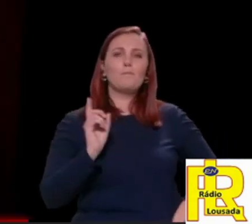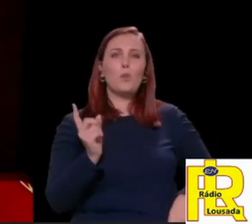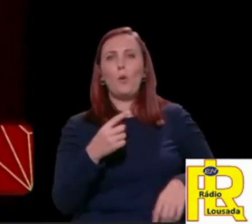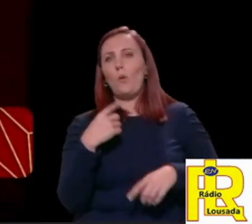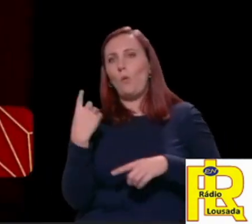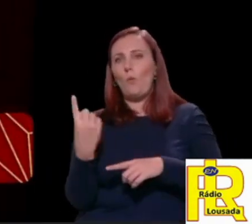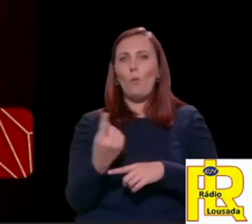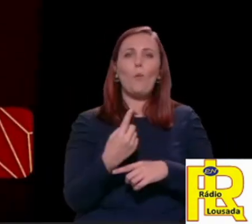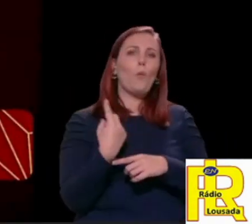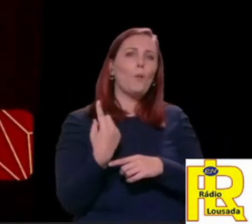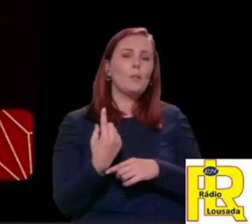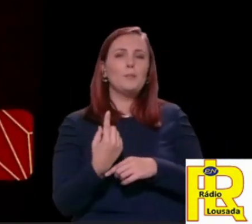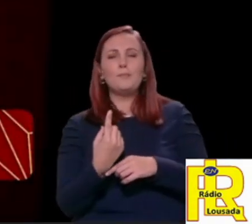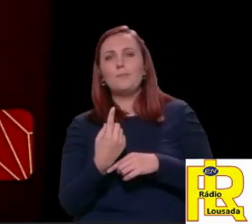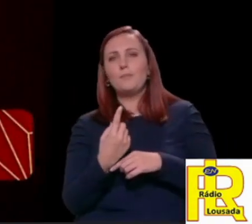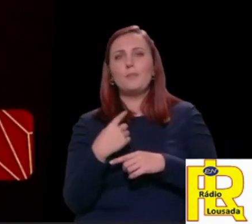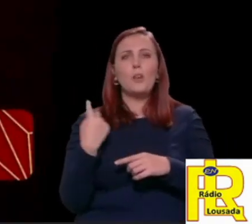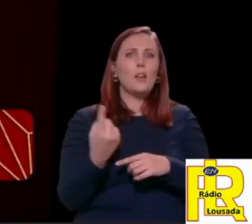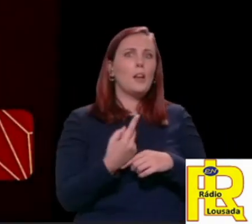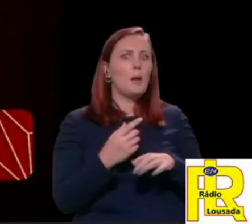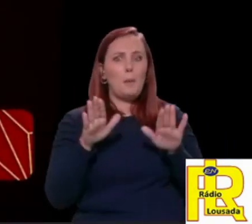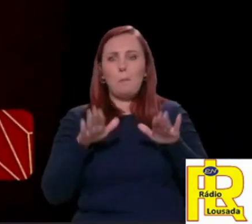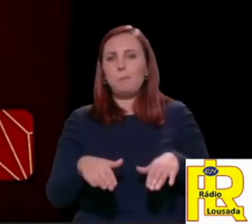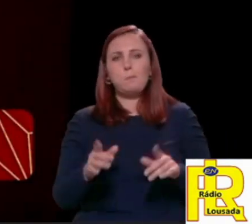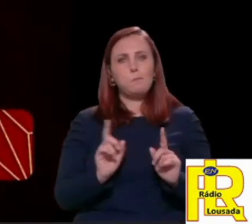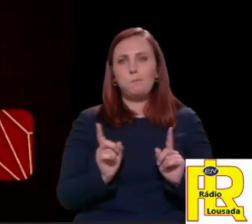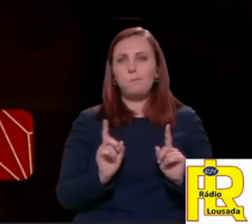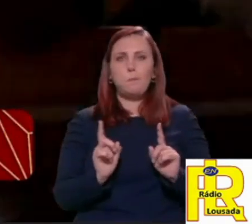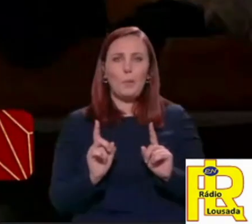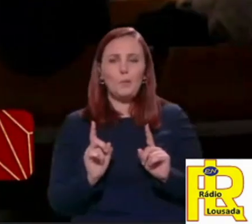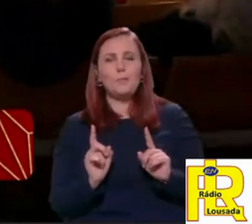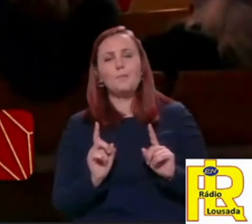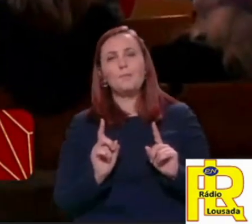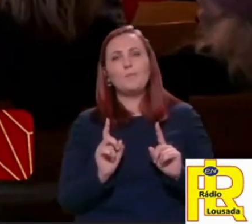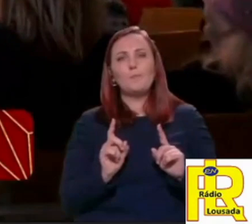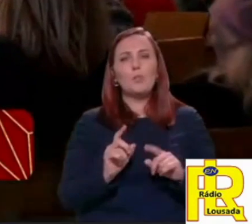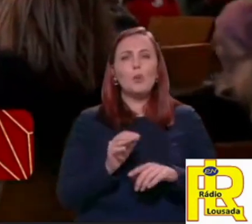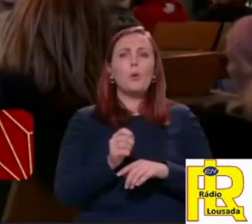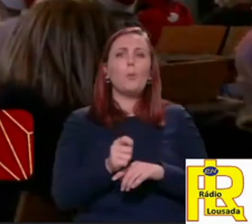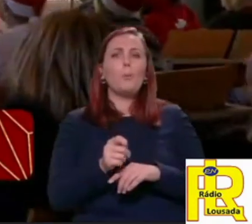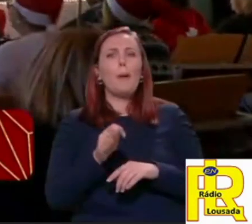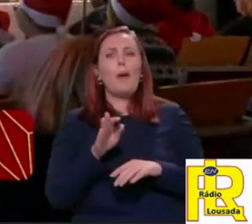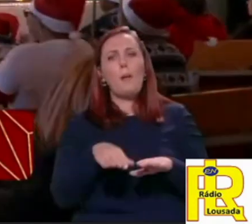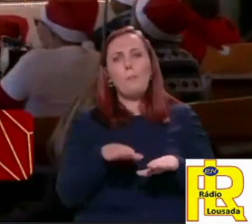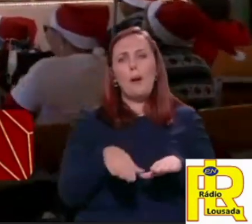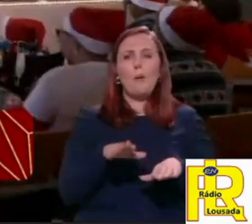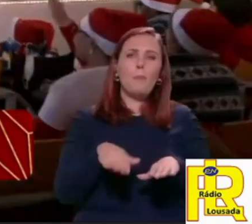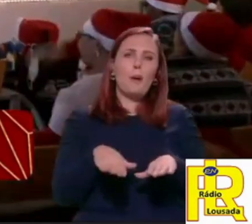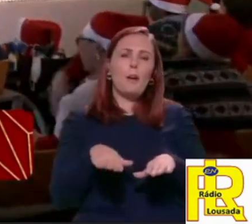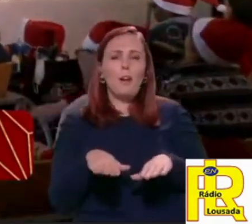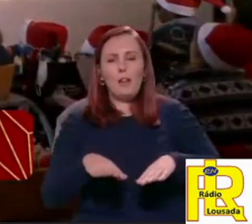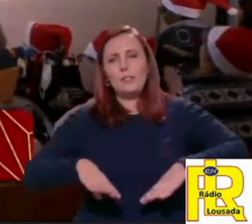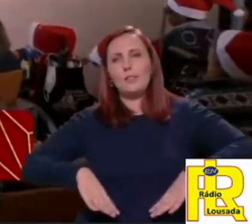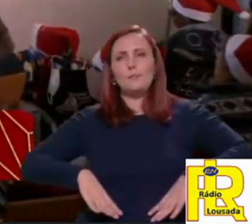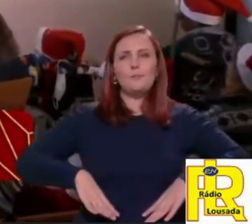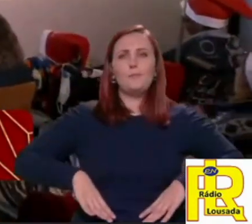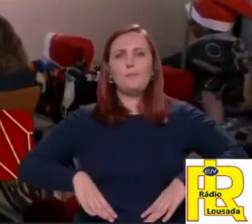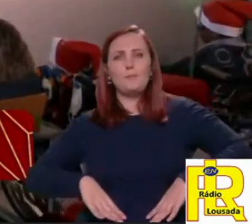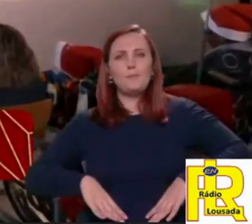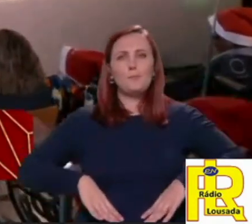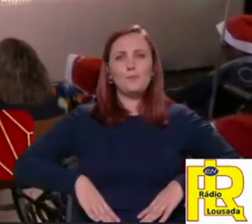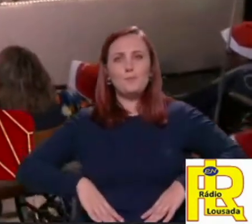roda roda roda roda sem parar bate pado o pezinho e a cintura a